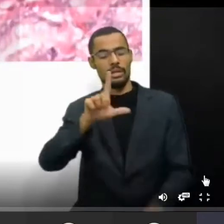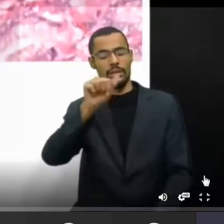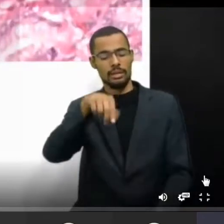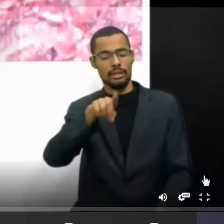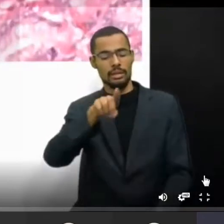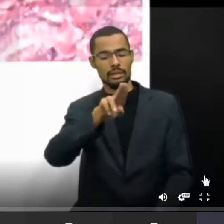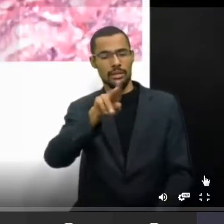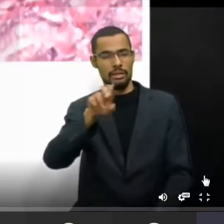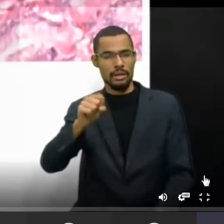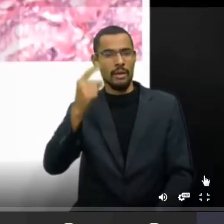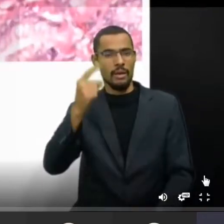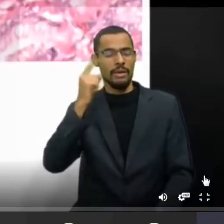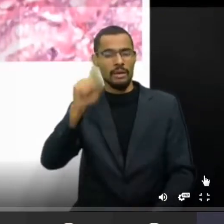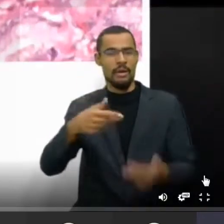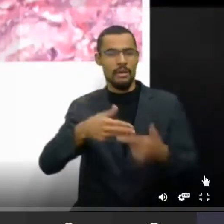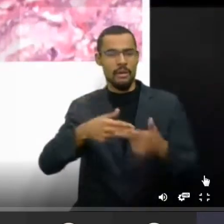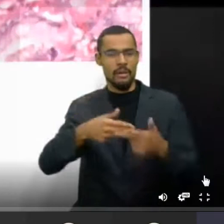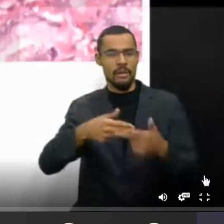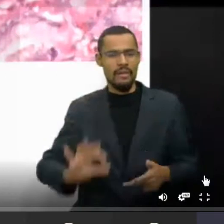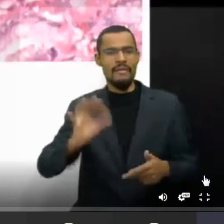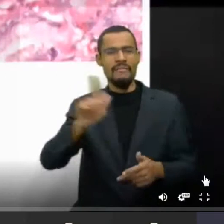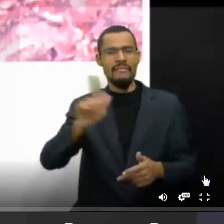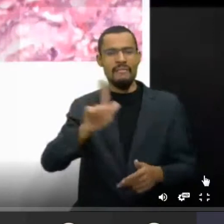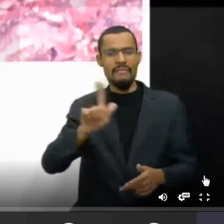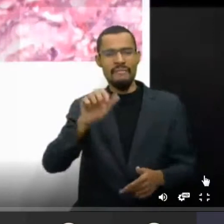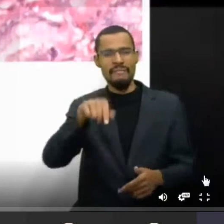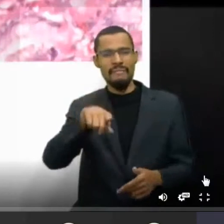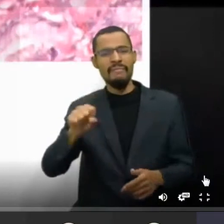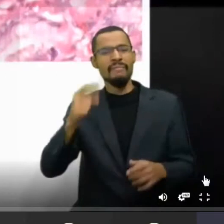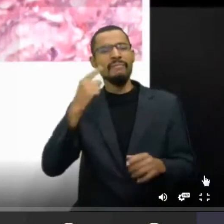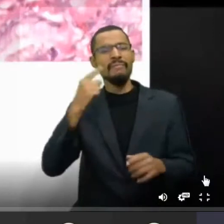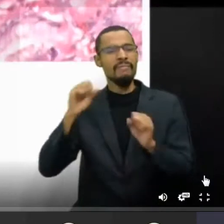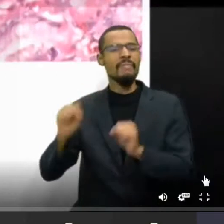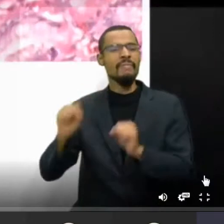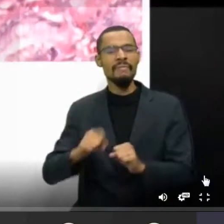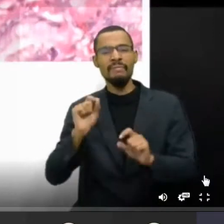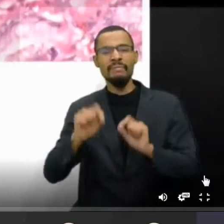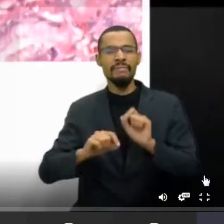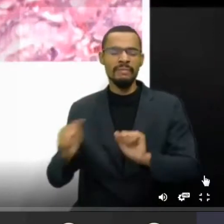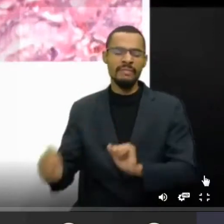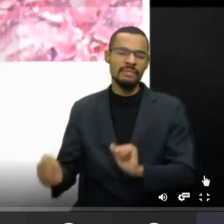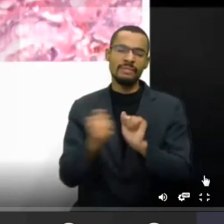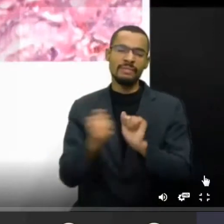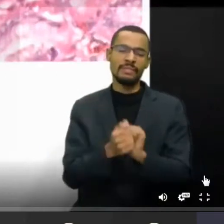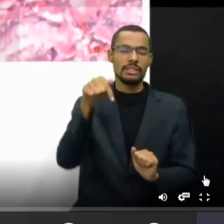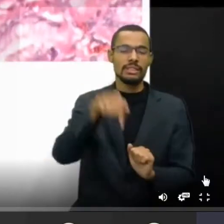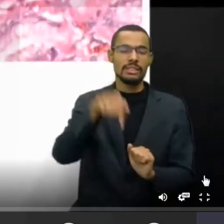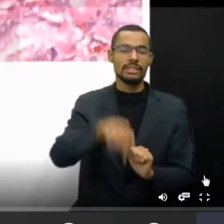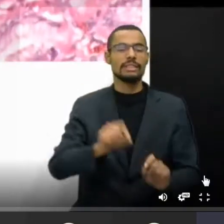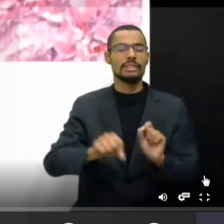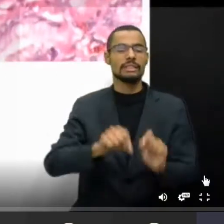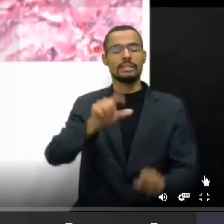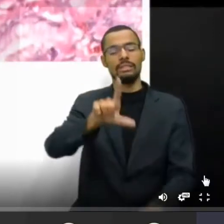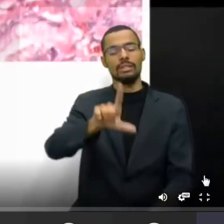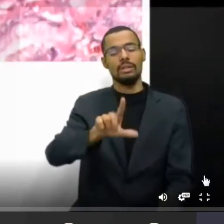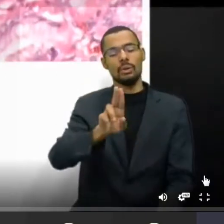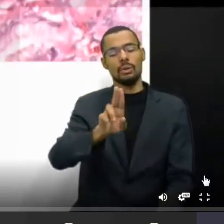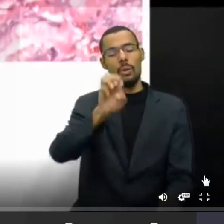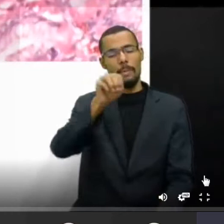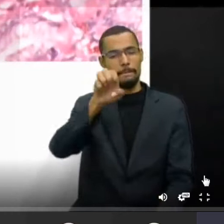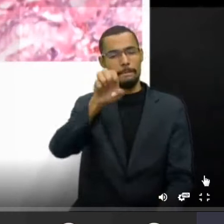muco. Então, essas rugosidades e essas glândulas, elas estão próximas à região do